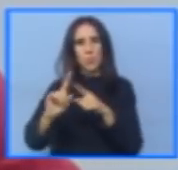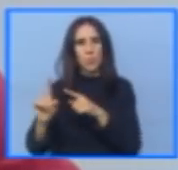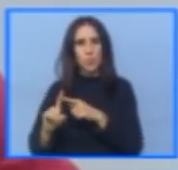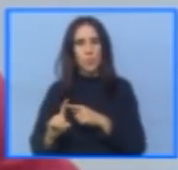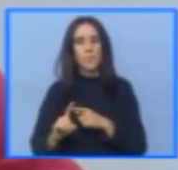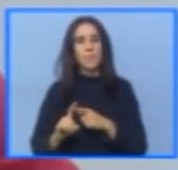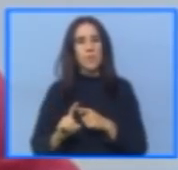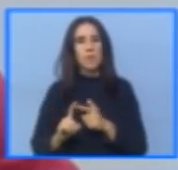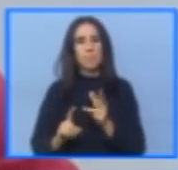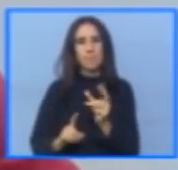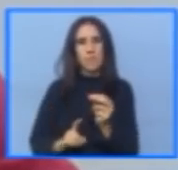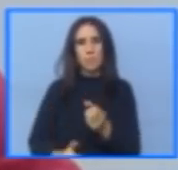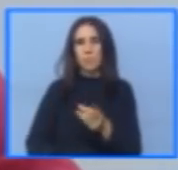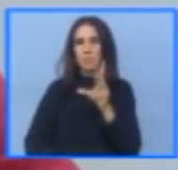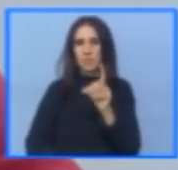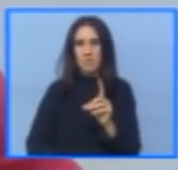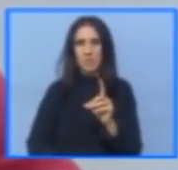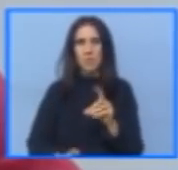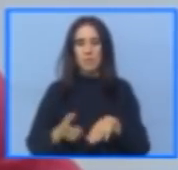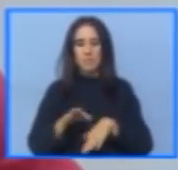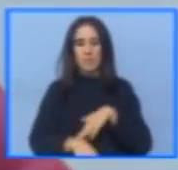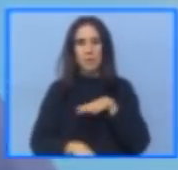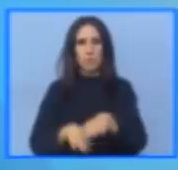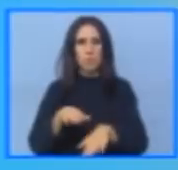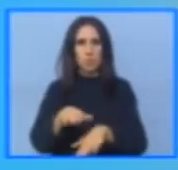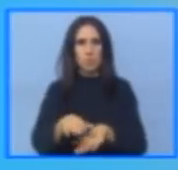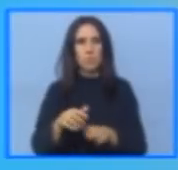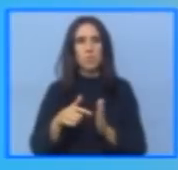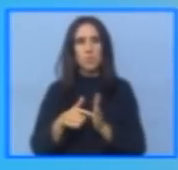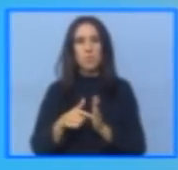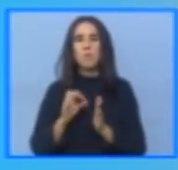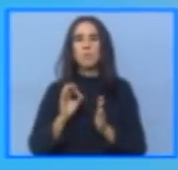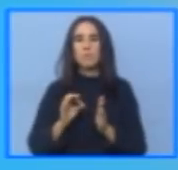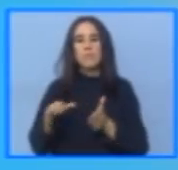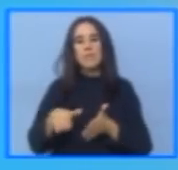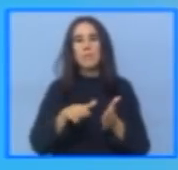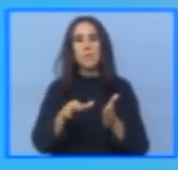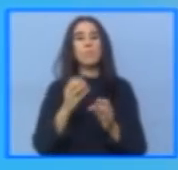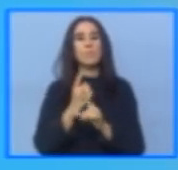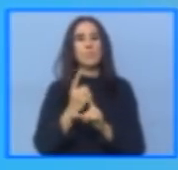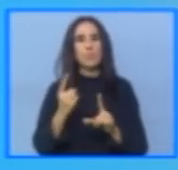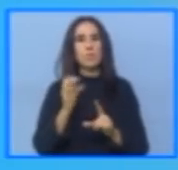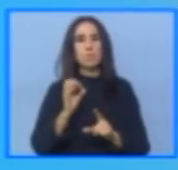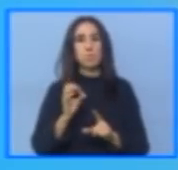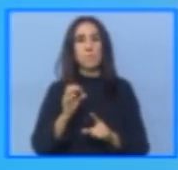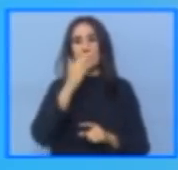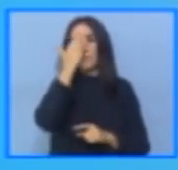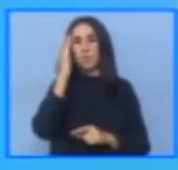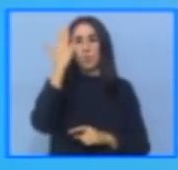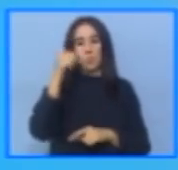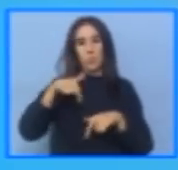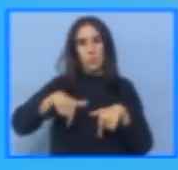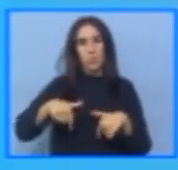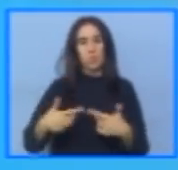6 pares de pegadas, passo a passo, para que façamos este caminho, porque uma das grandes dificuldades